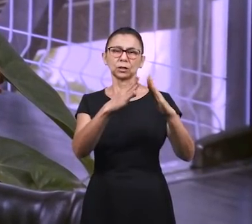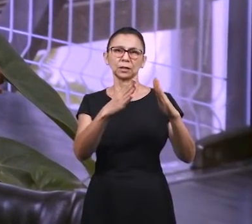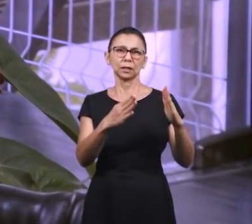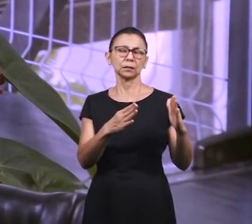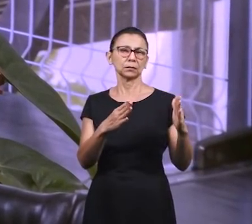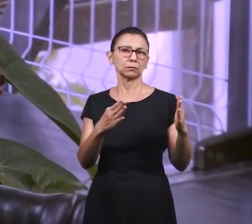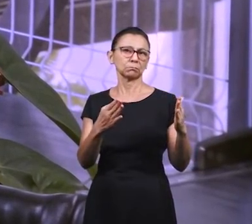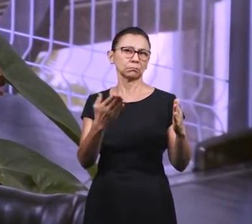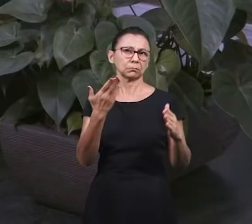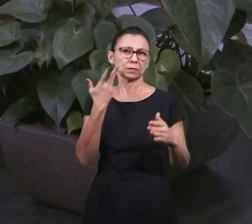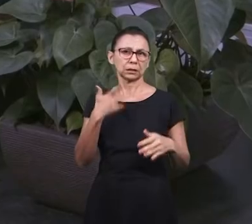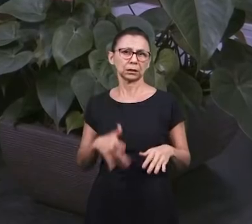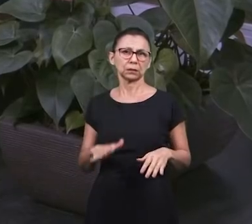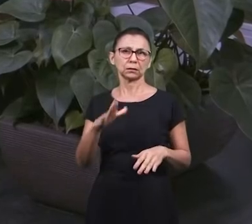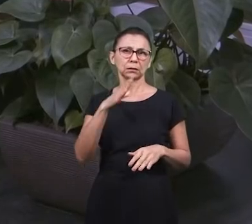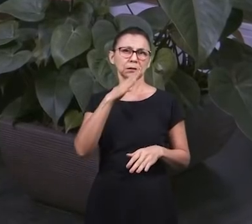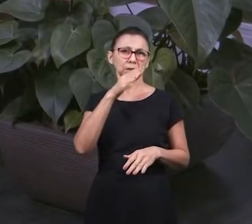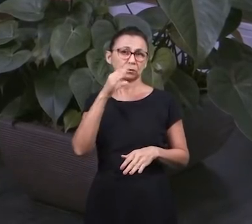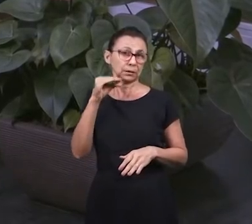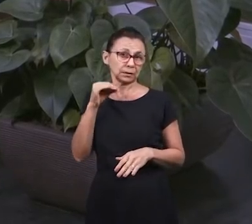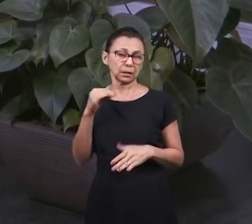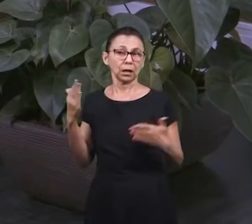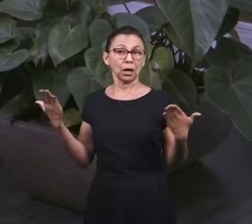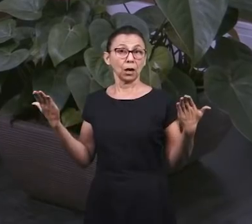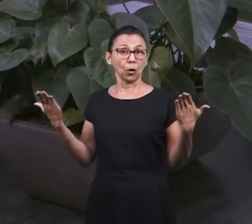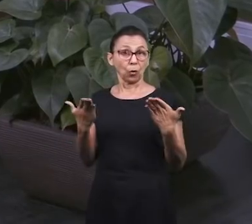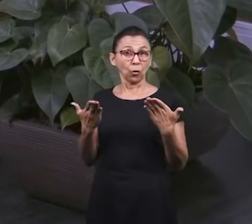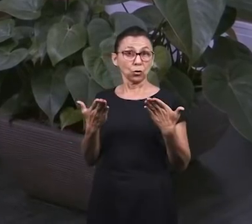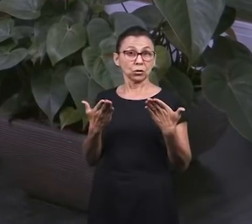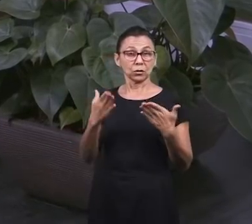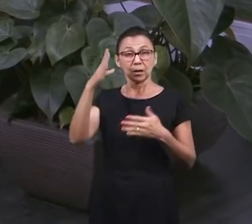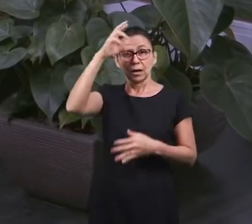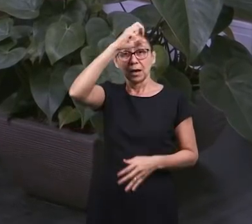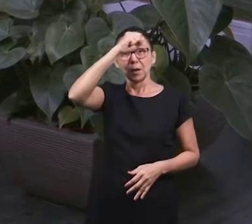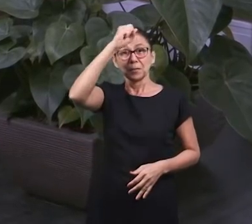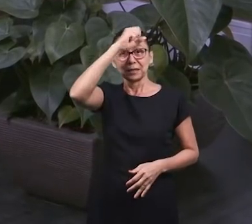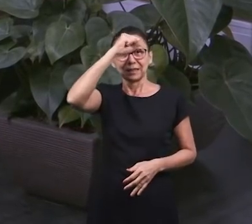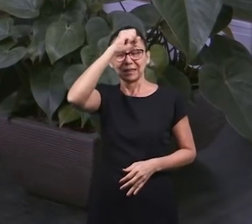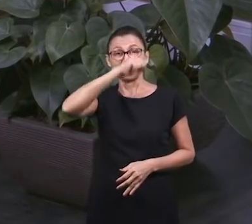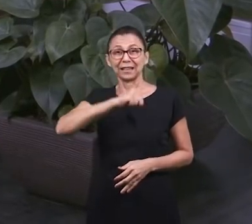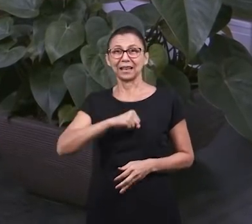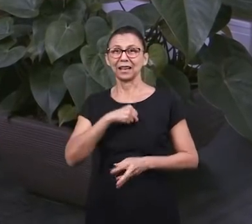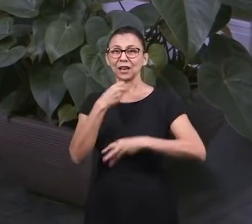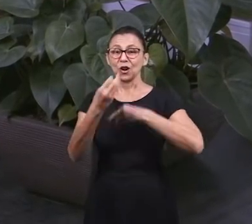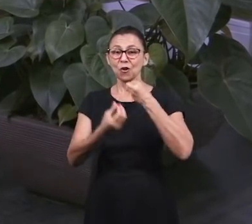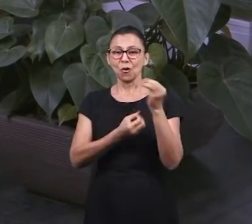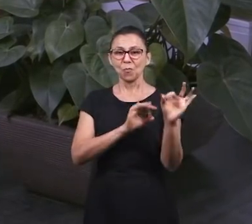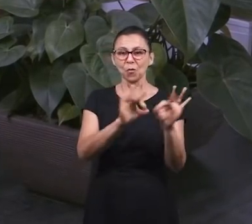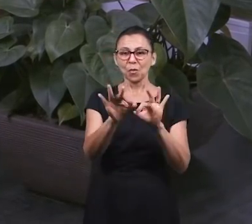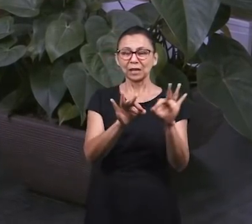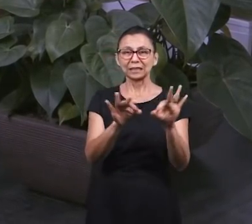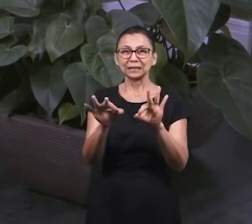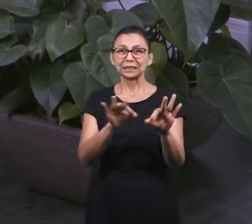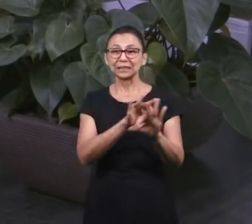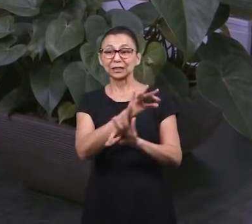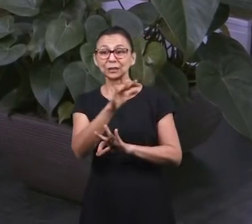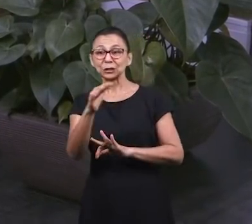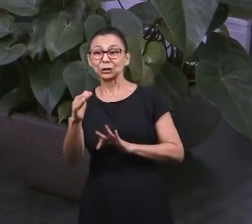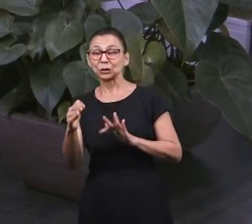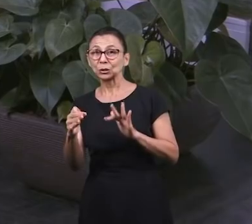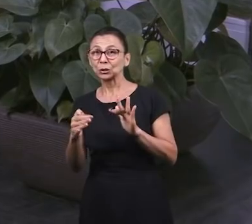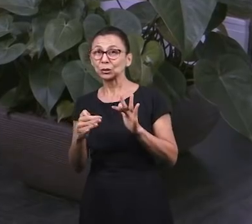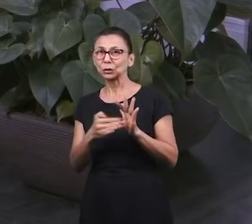e adolescentes. Hoje, neste quadro, você vai aprender como fazer uma boa organização,